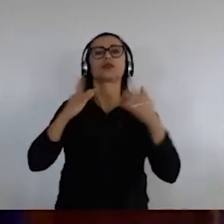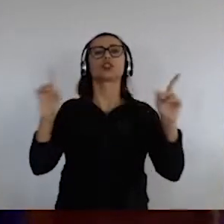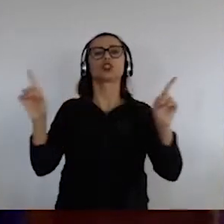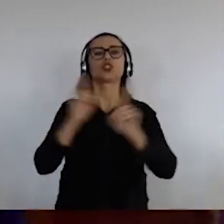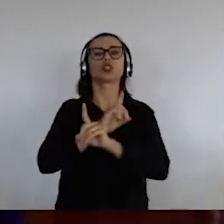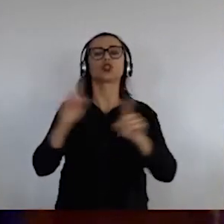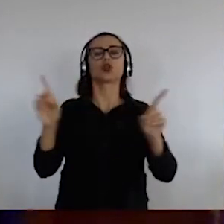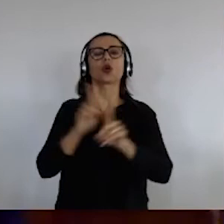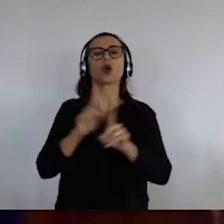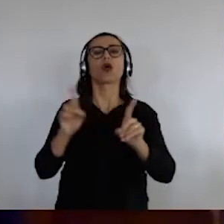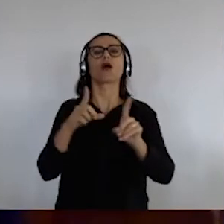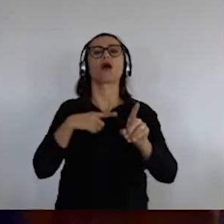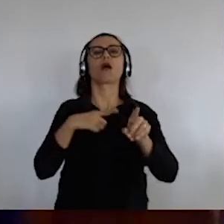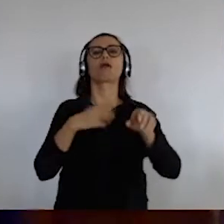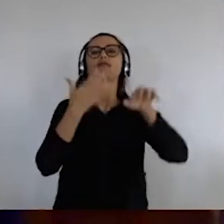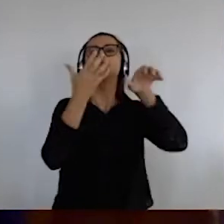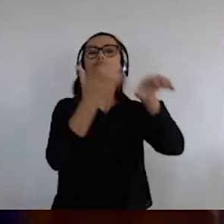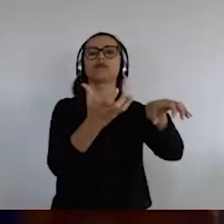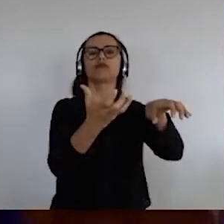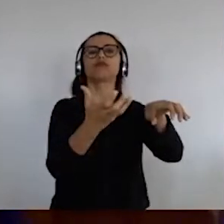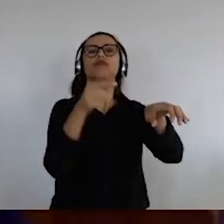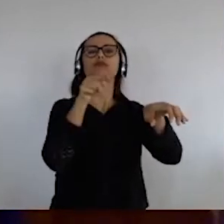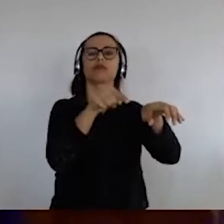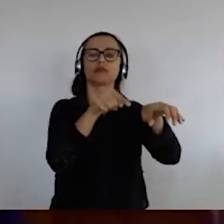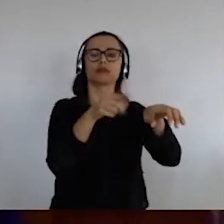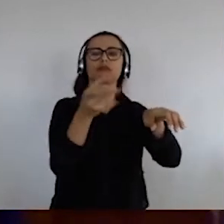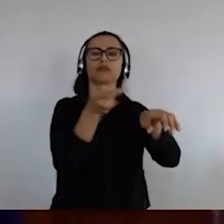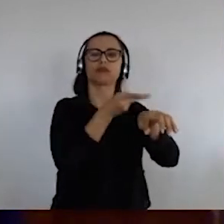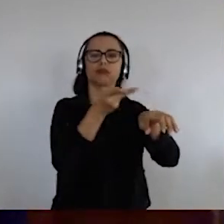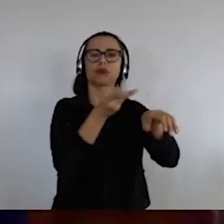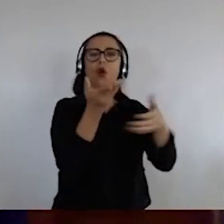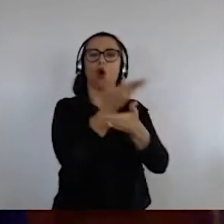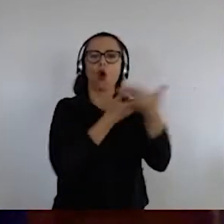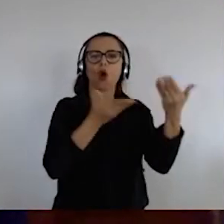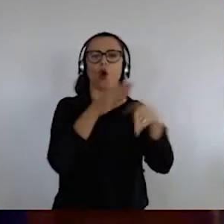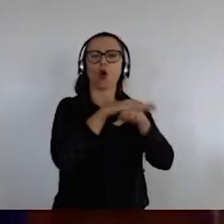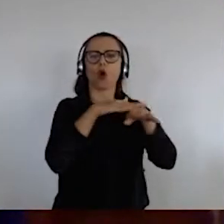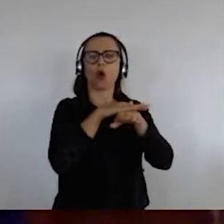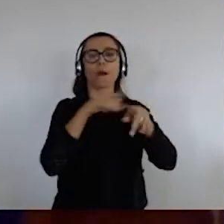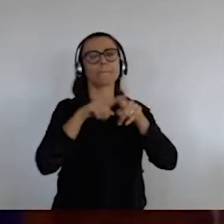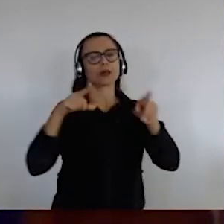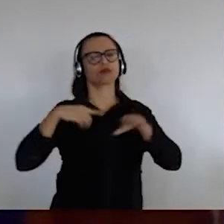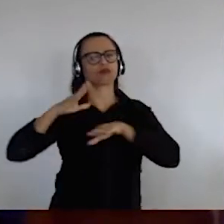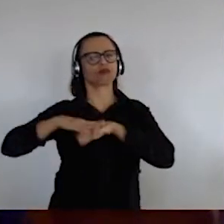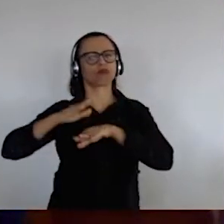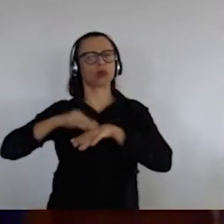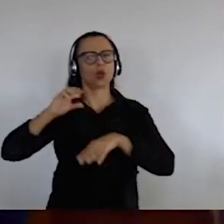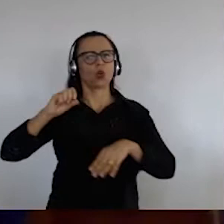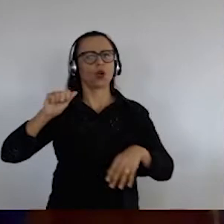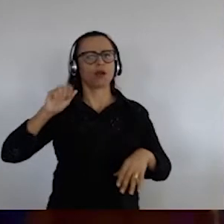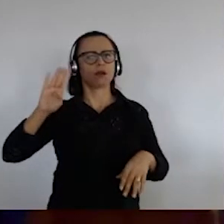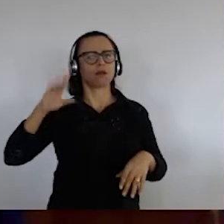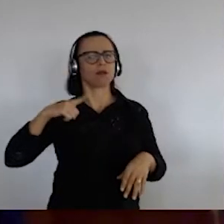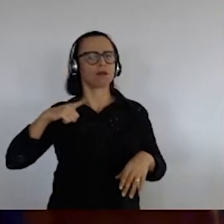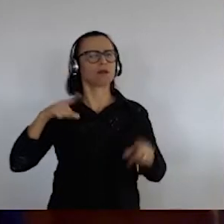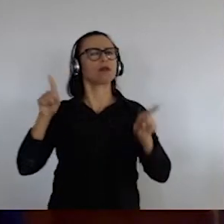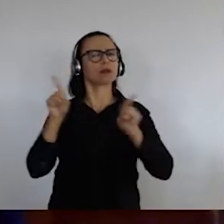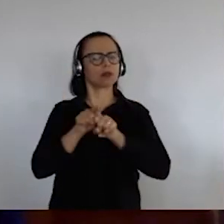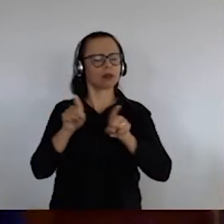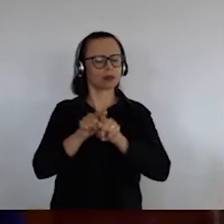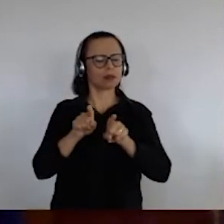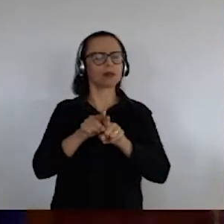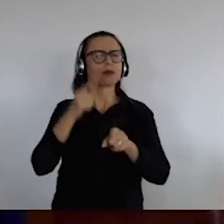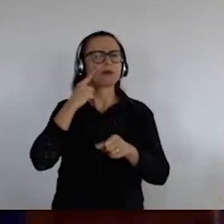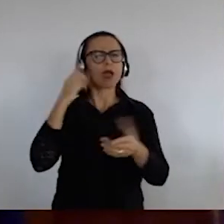com o Congresso Nacional de uma forma altiva, a ponto de nos oportunizar também a